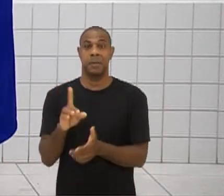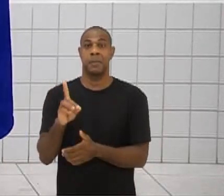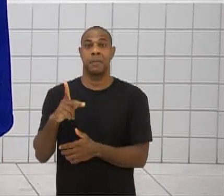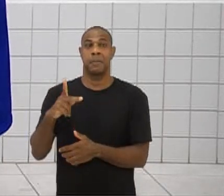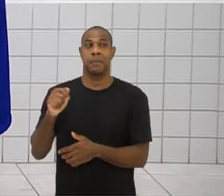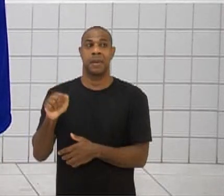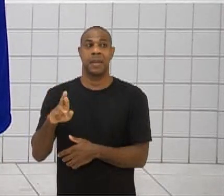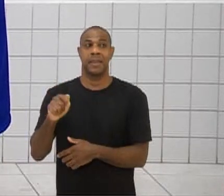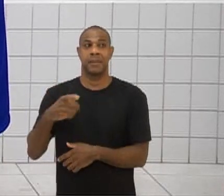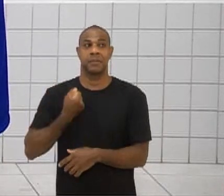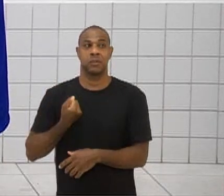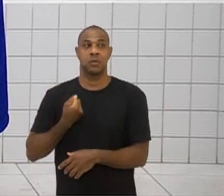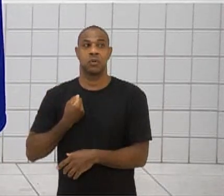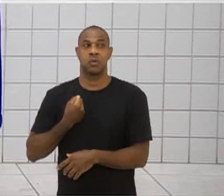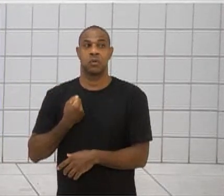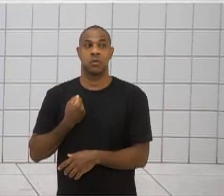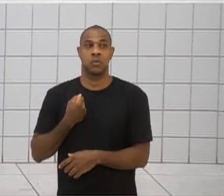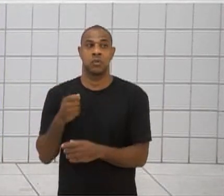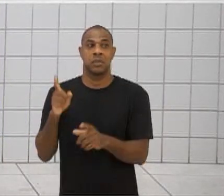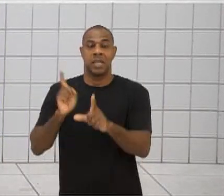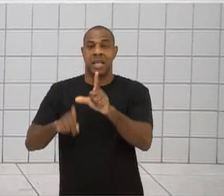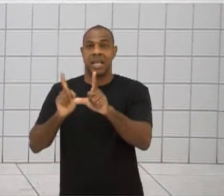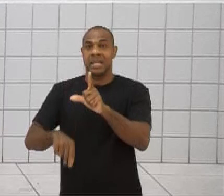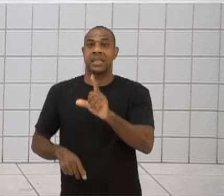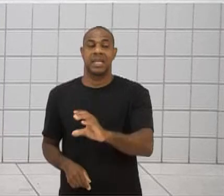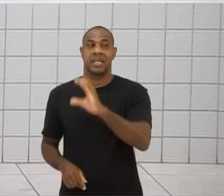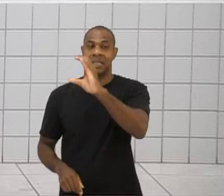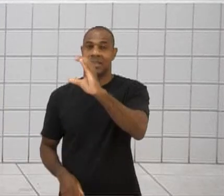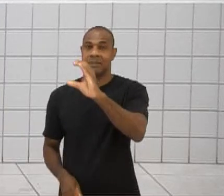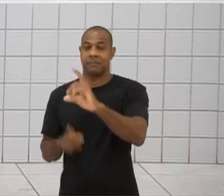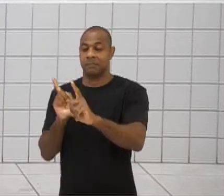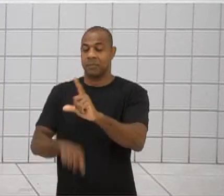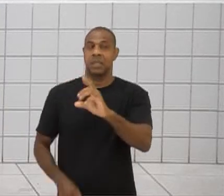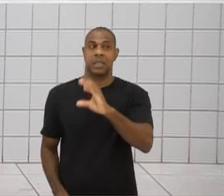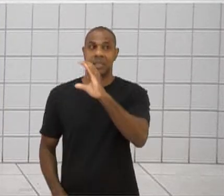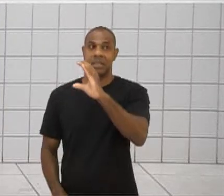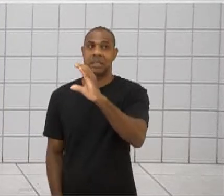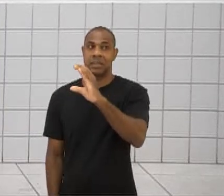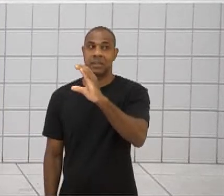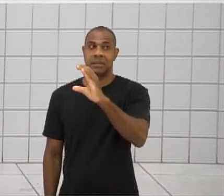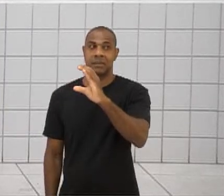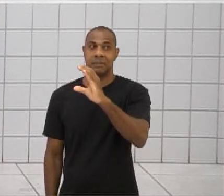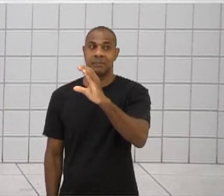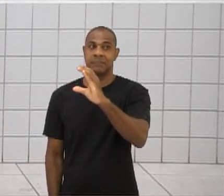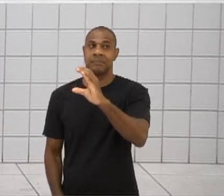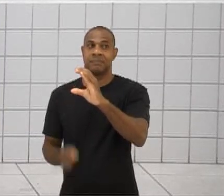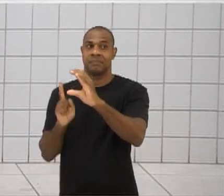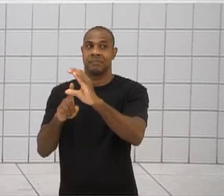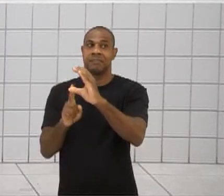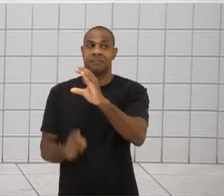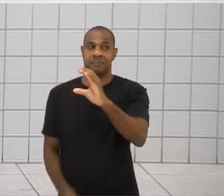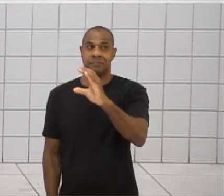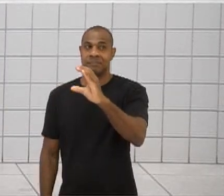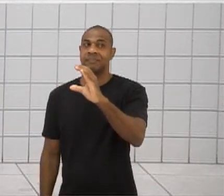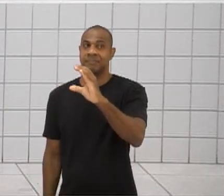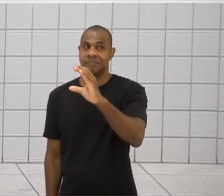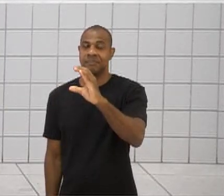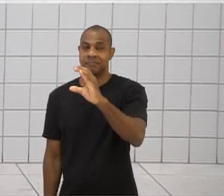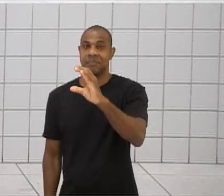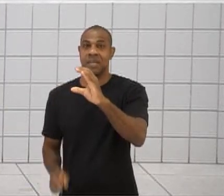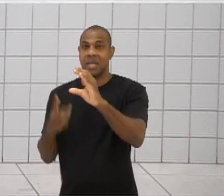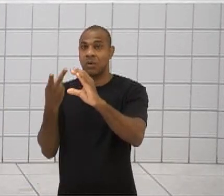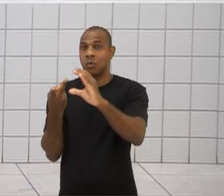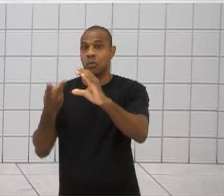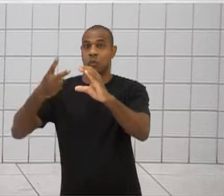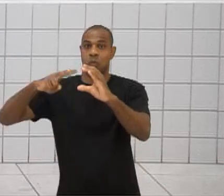parâmetro? Esse número aqui, a letra que a gente está chamando de C. Esse é o coeficiente aqui do x. Então, sempre a dica, o período é o